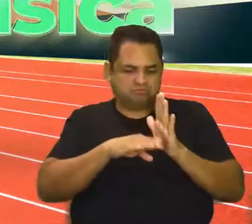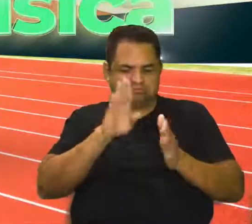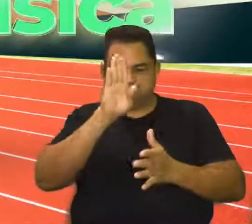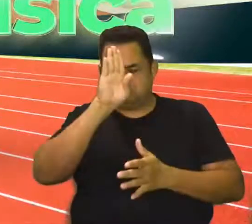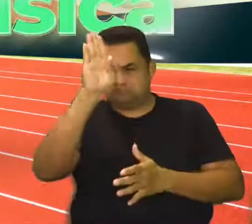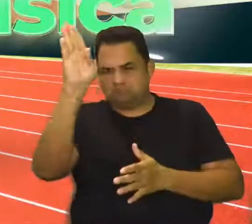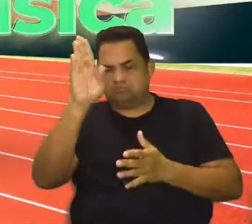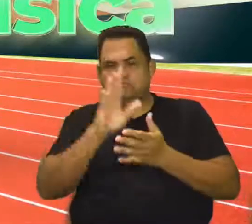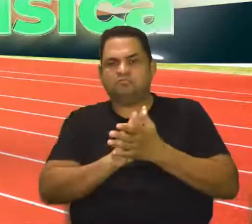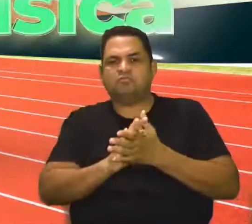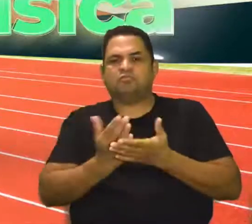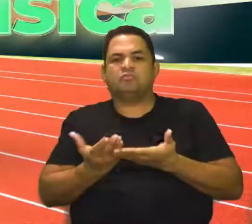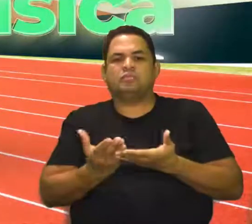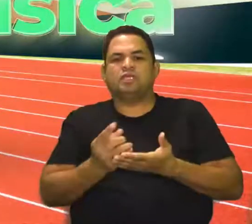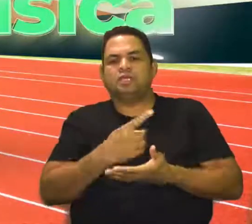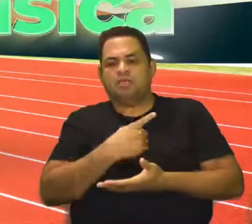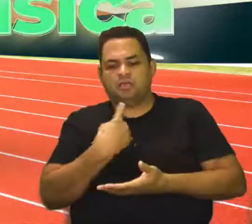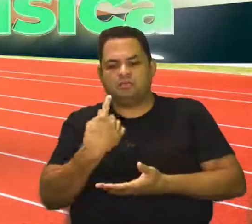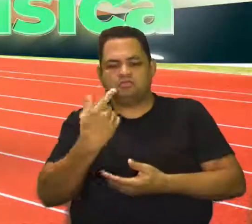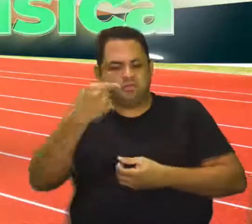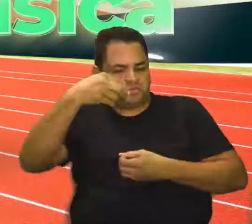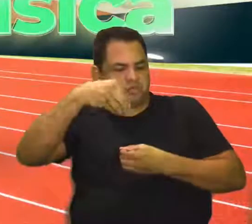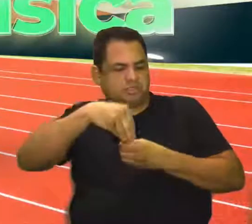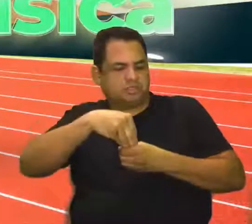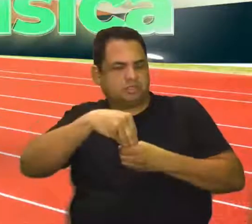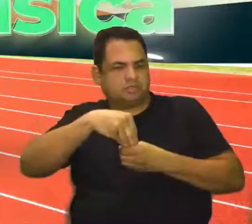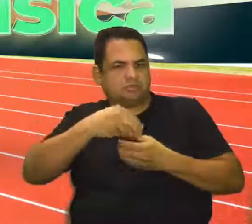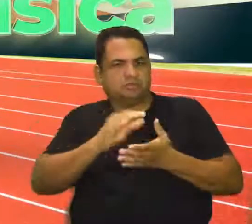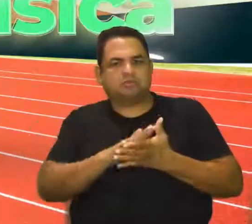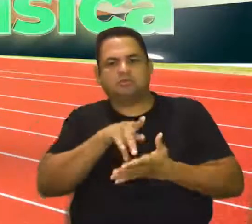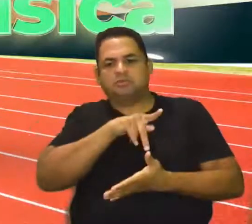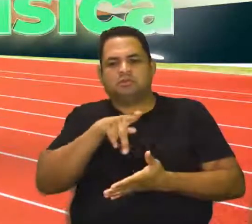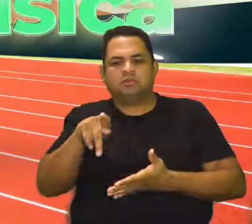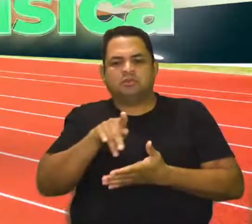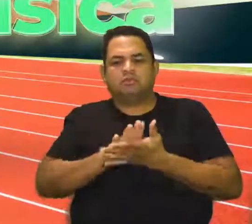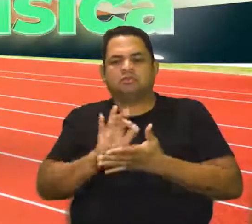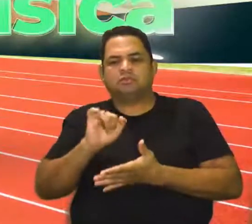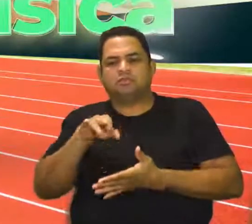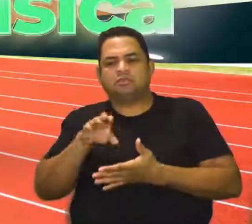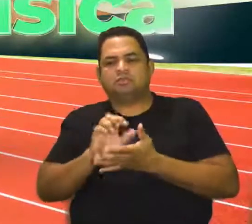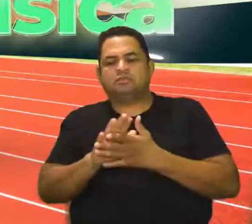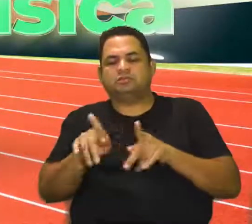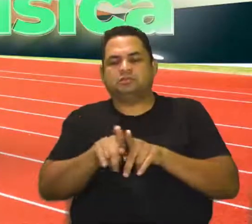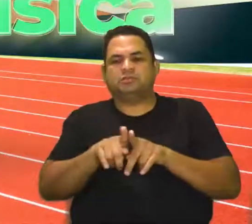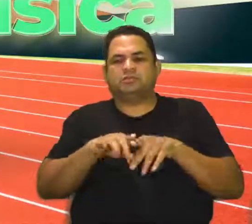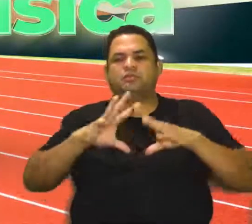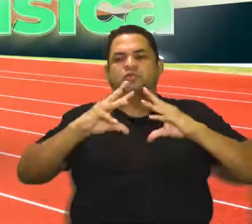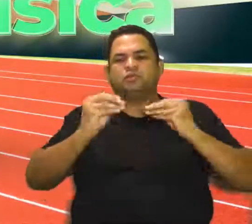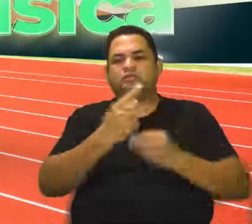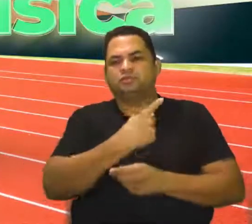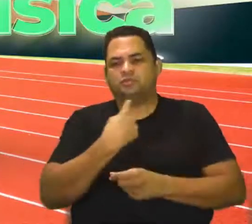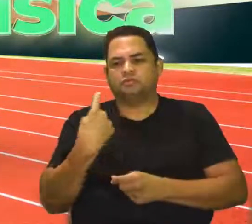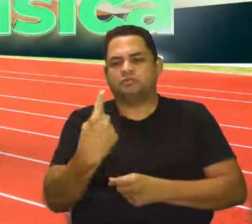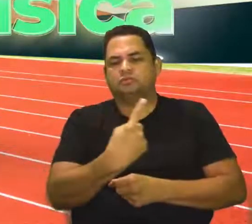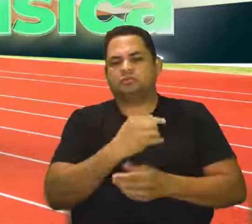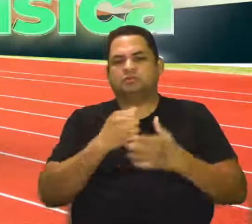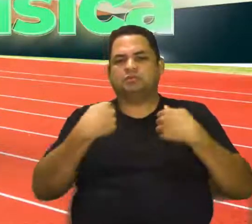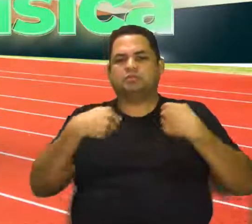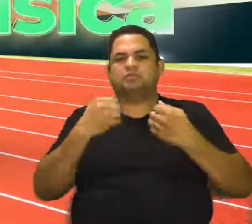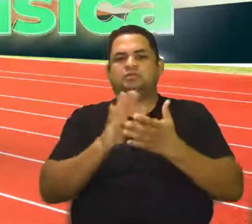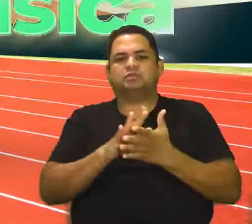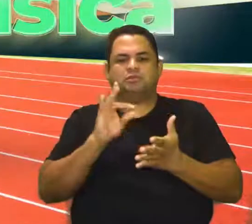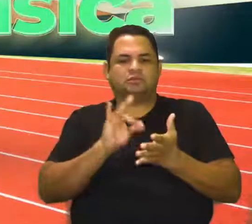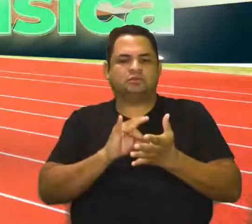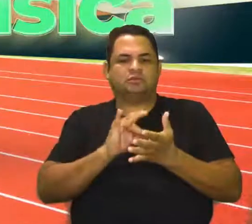prioridade. E eu me incluo nisso, a professora Iris se inclui nisso, o professor Sam, o nosso intérprete, se inclui nisso, que a gente precisa